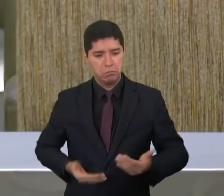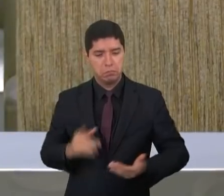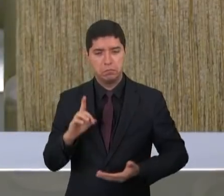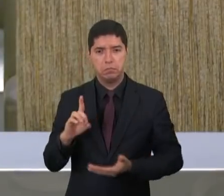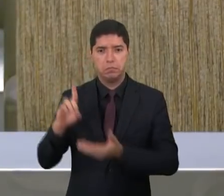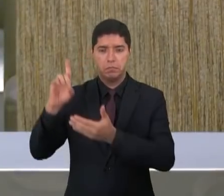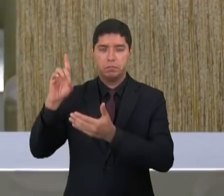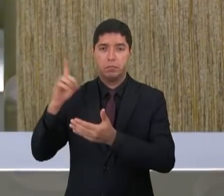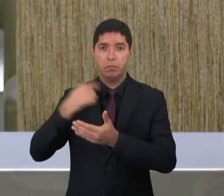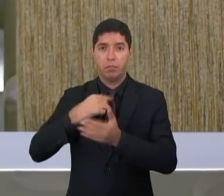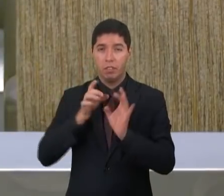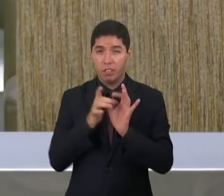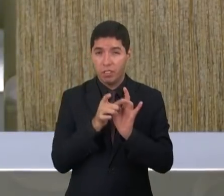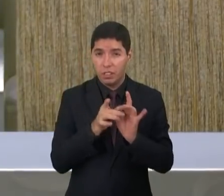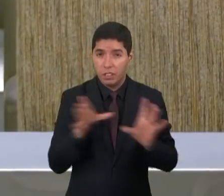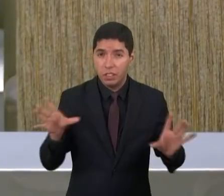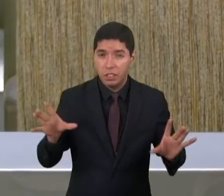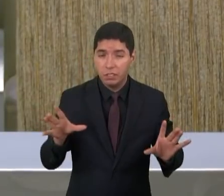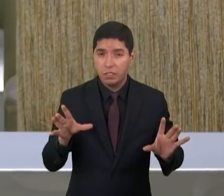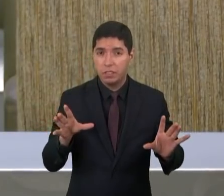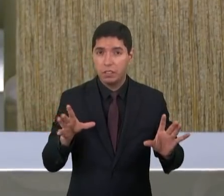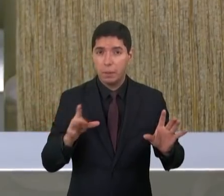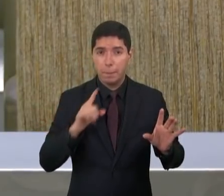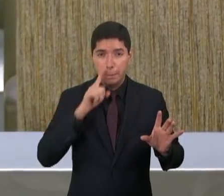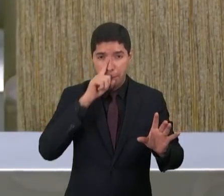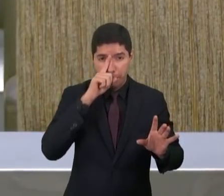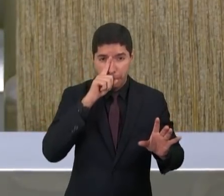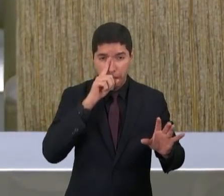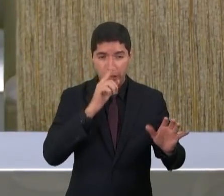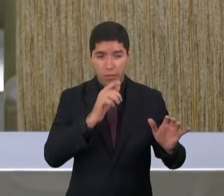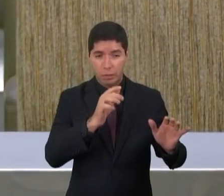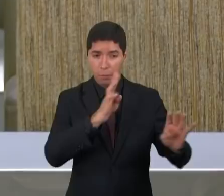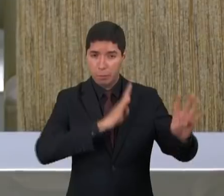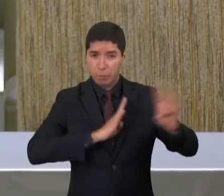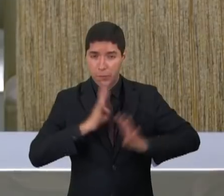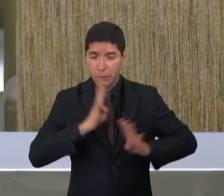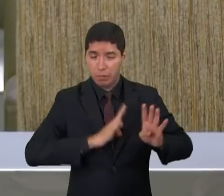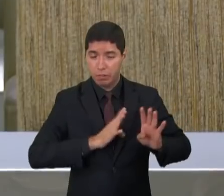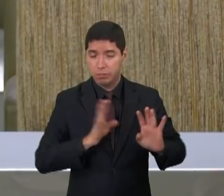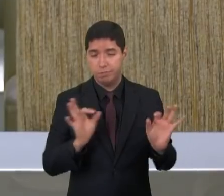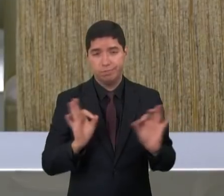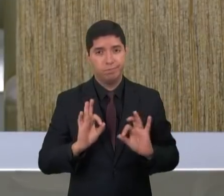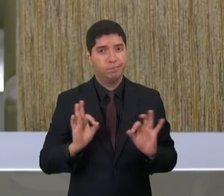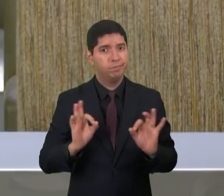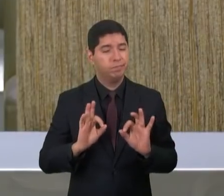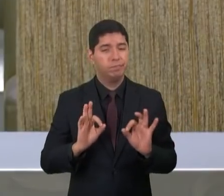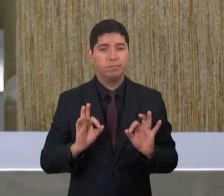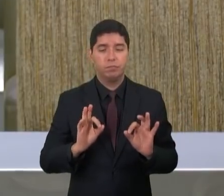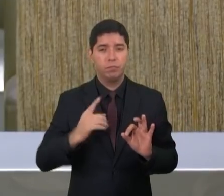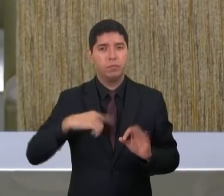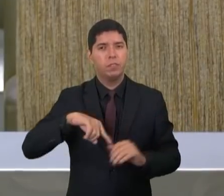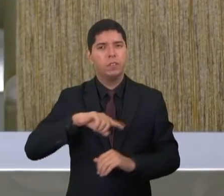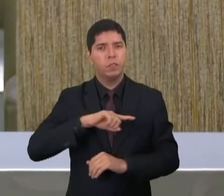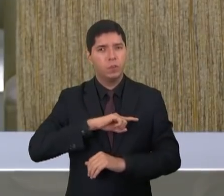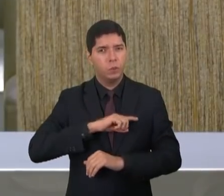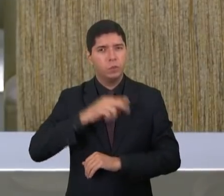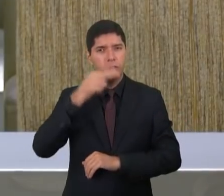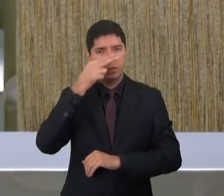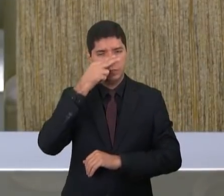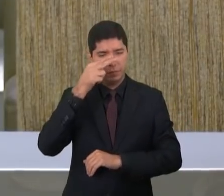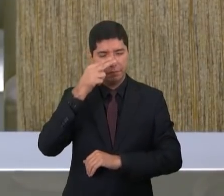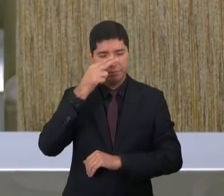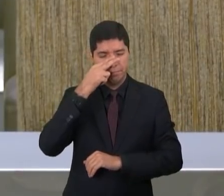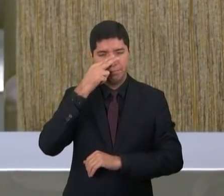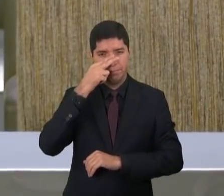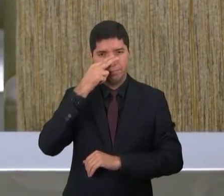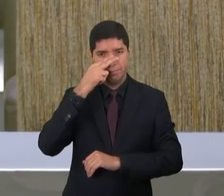nos isenta de sermos alvo do inimigo. Pelo contrário, o fato de servirmos a Deus